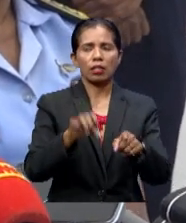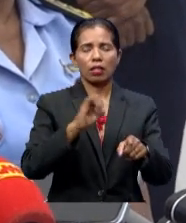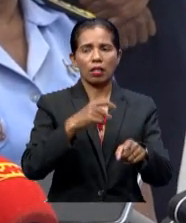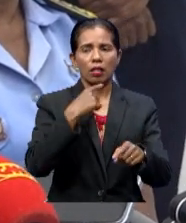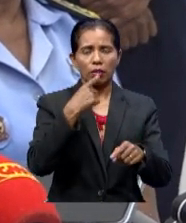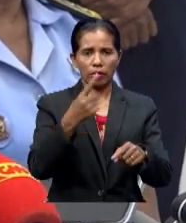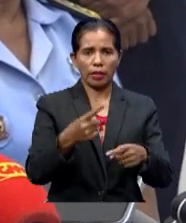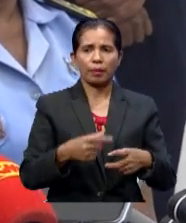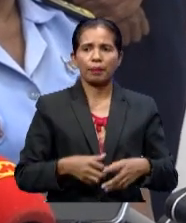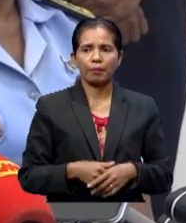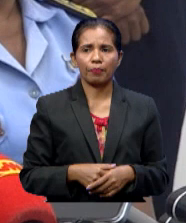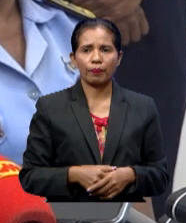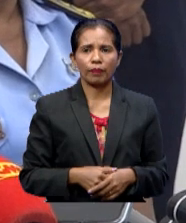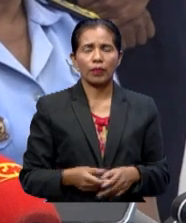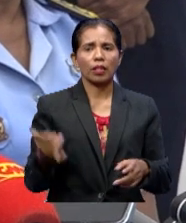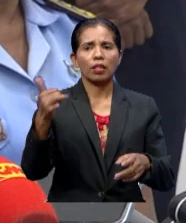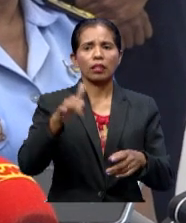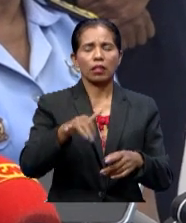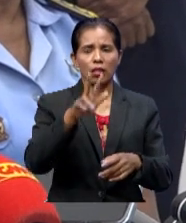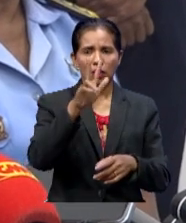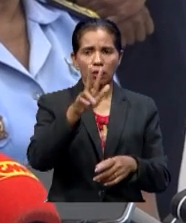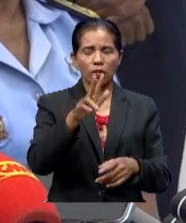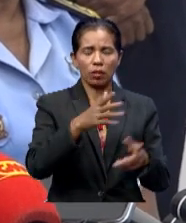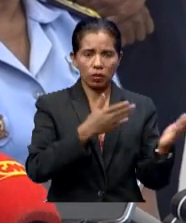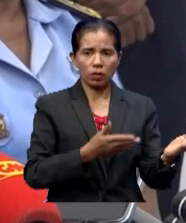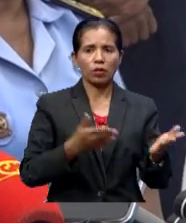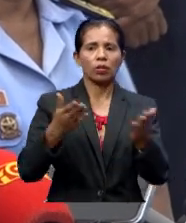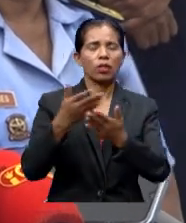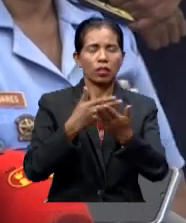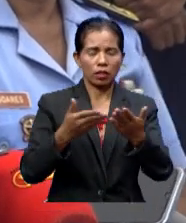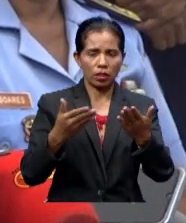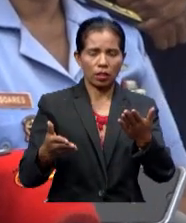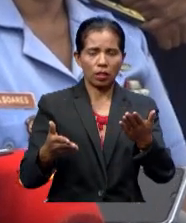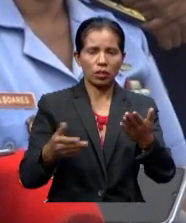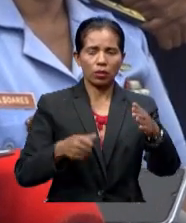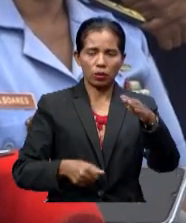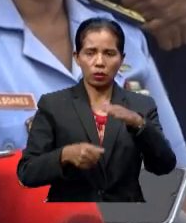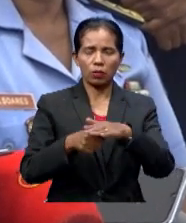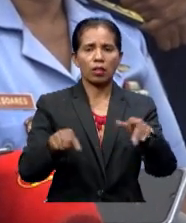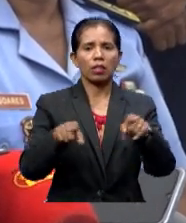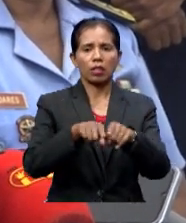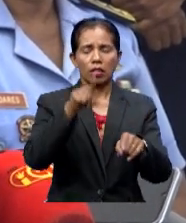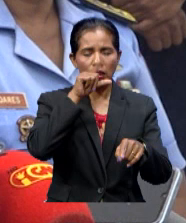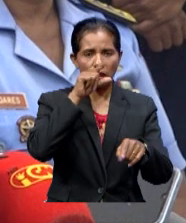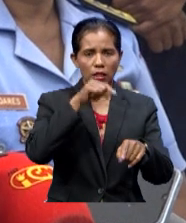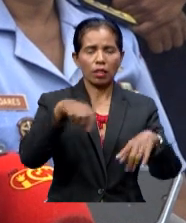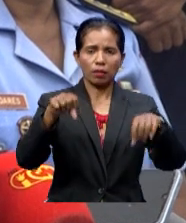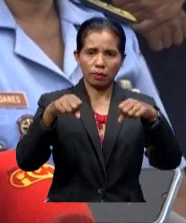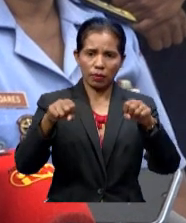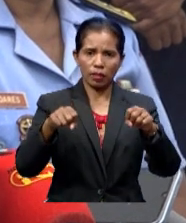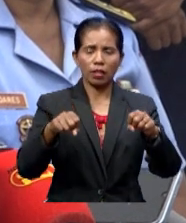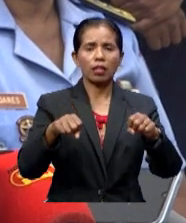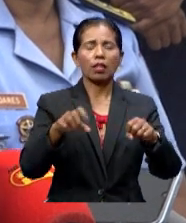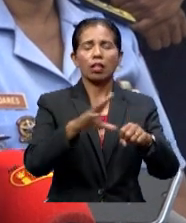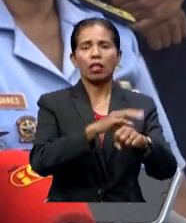mencionana katak sira na intolu lorisasan ilegal hanesan kidat mano nebe